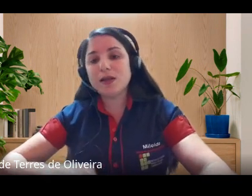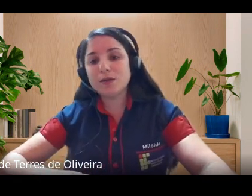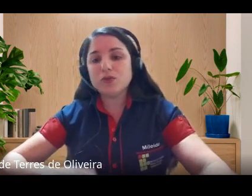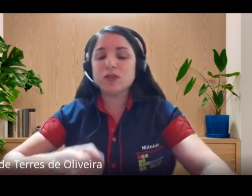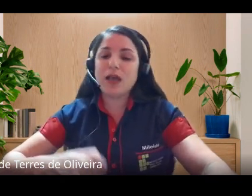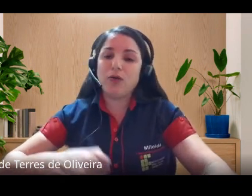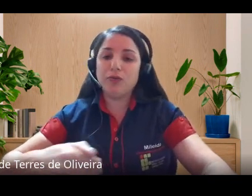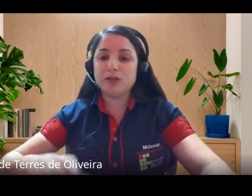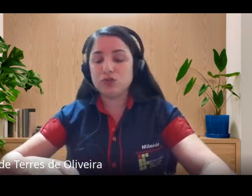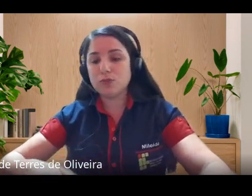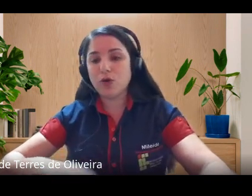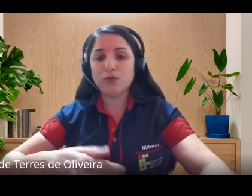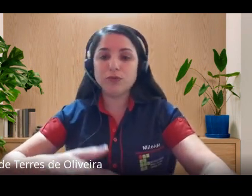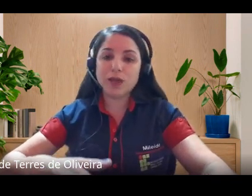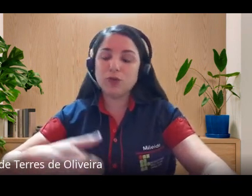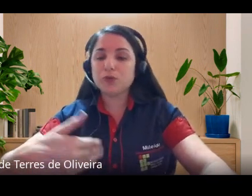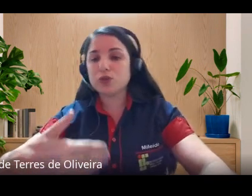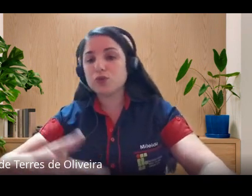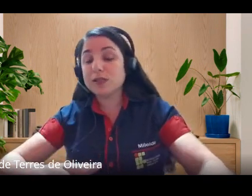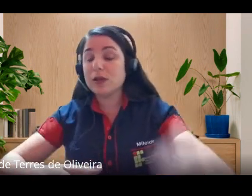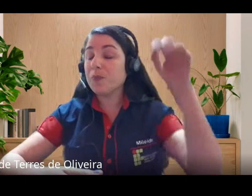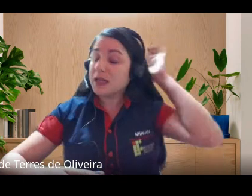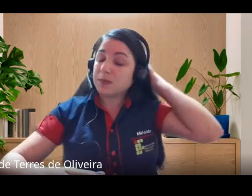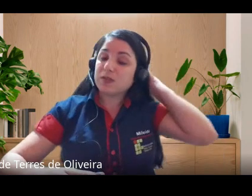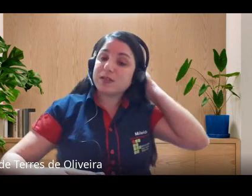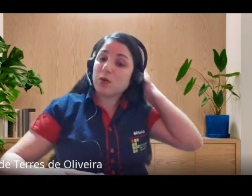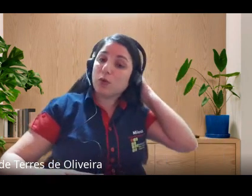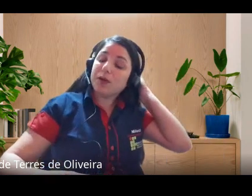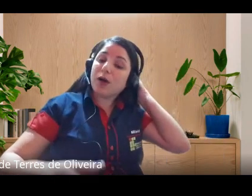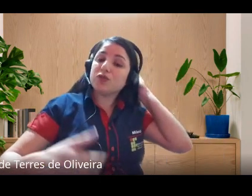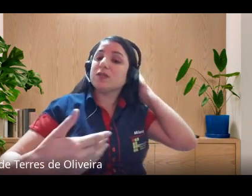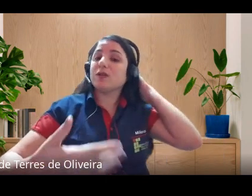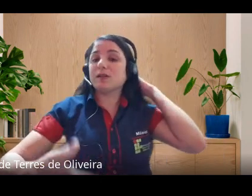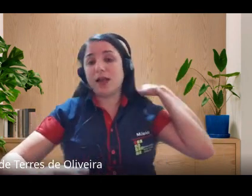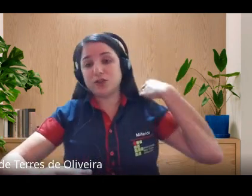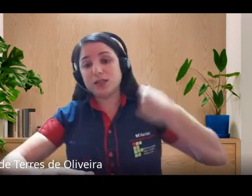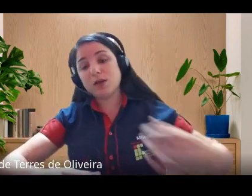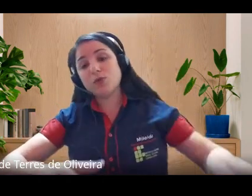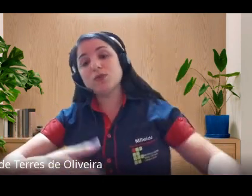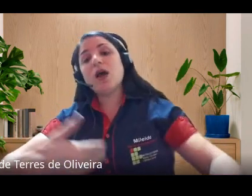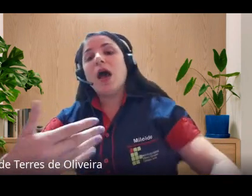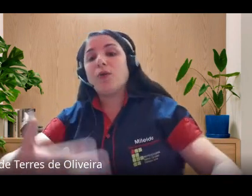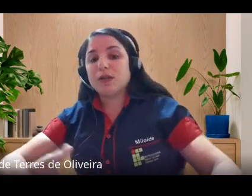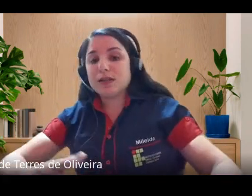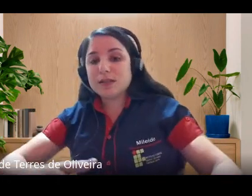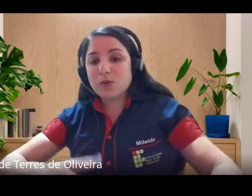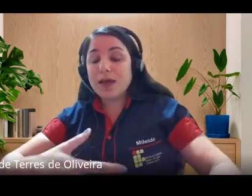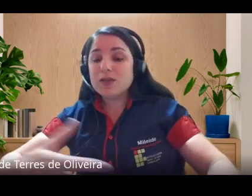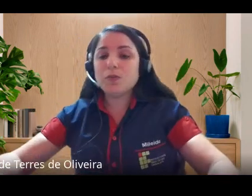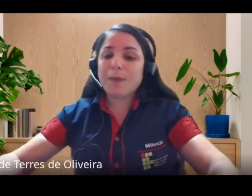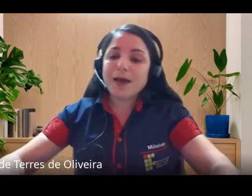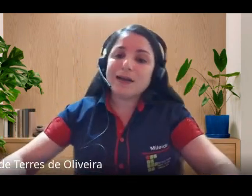os parâmetros, que é a configuração de mão, movimento, ponto de articulação, expressão facial corporal, direcionalidade das mãos, a